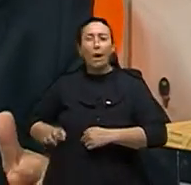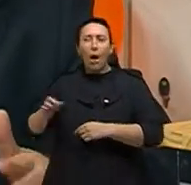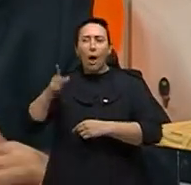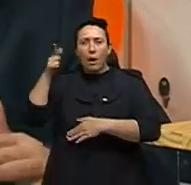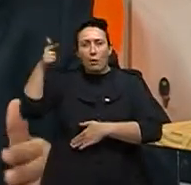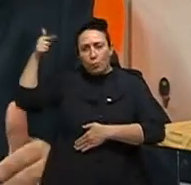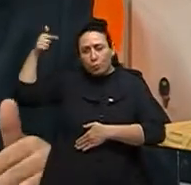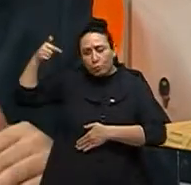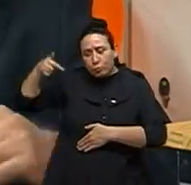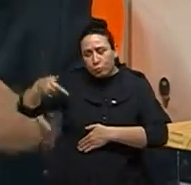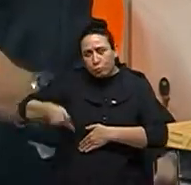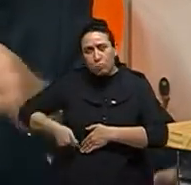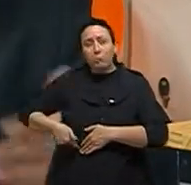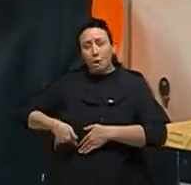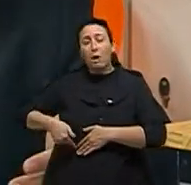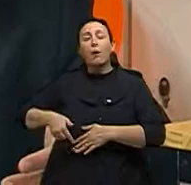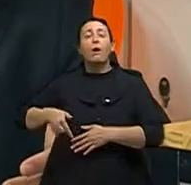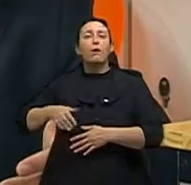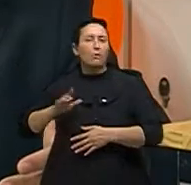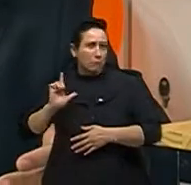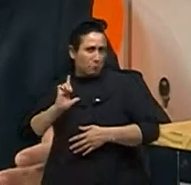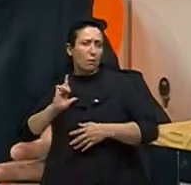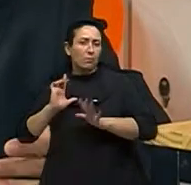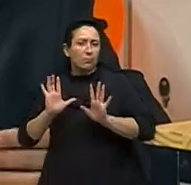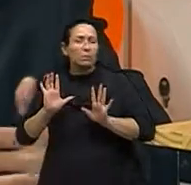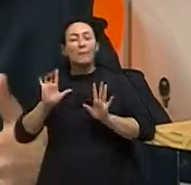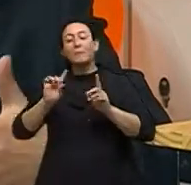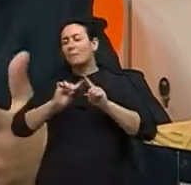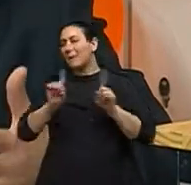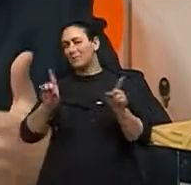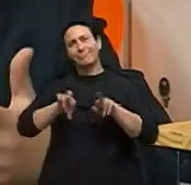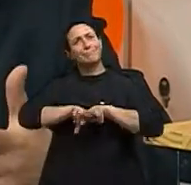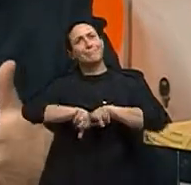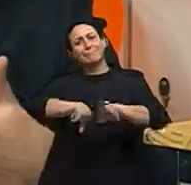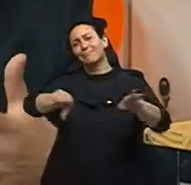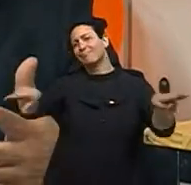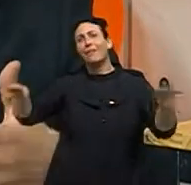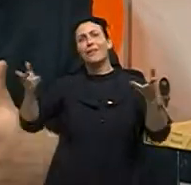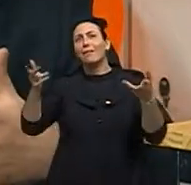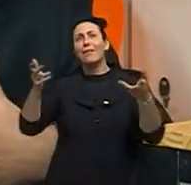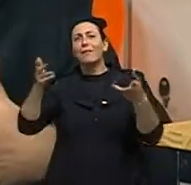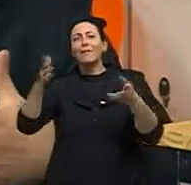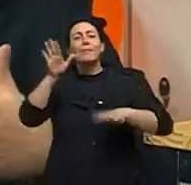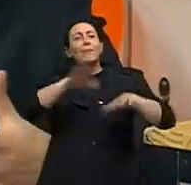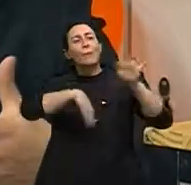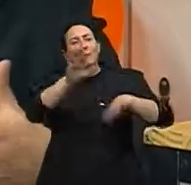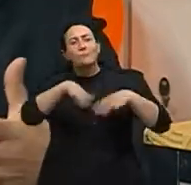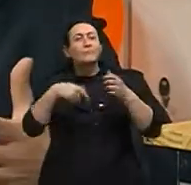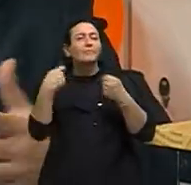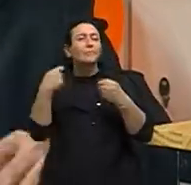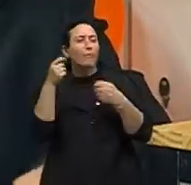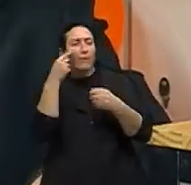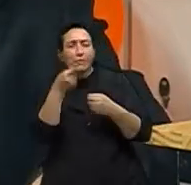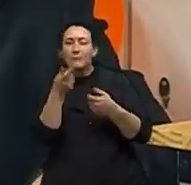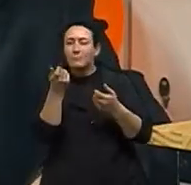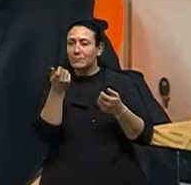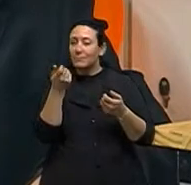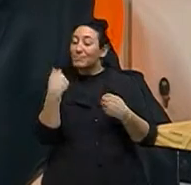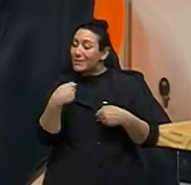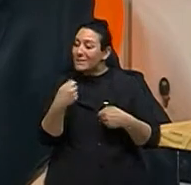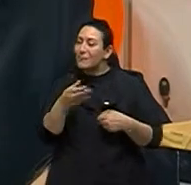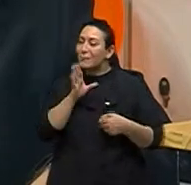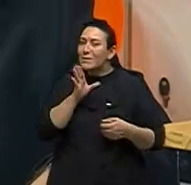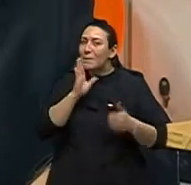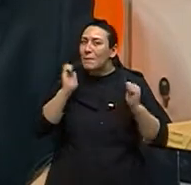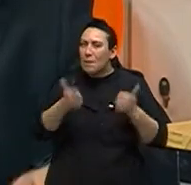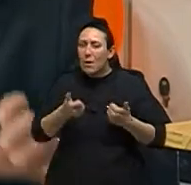muito grande você tem que fazer um número muito grande de casos para você realmente ter bastante habilidade com